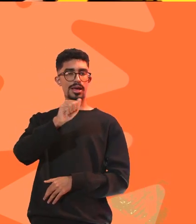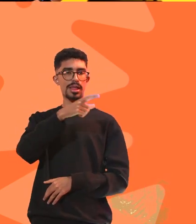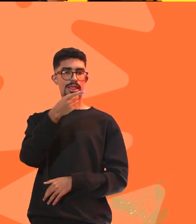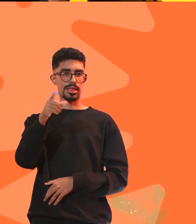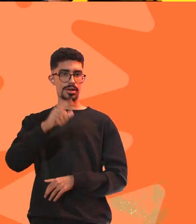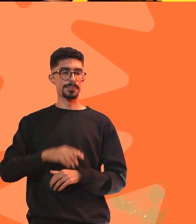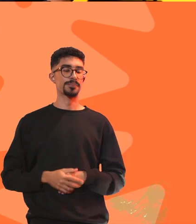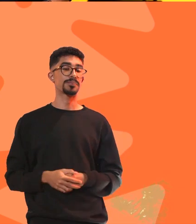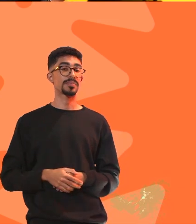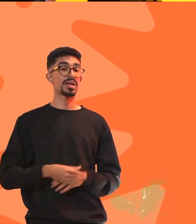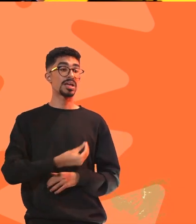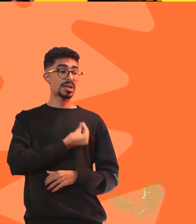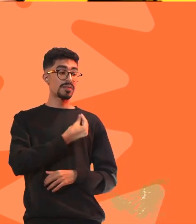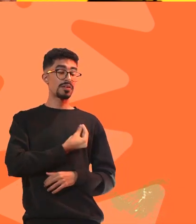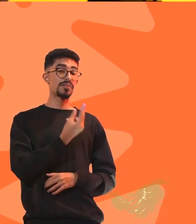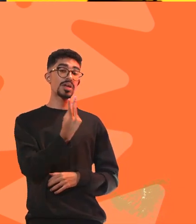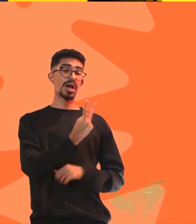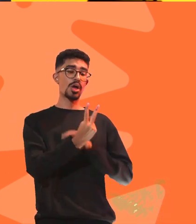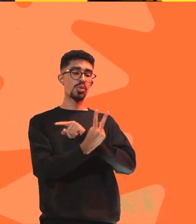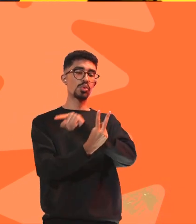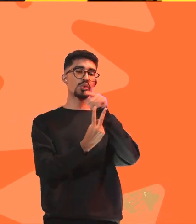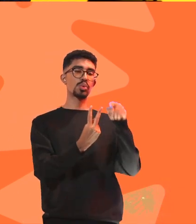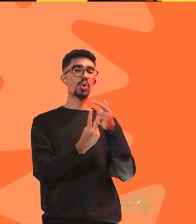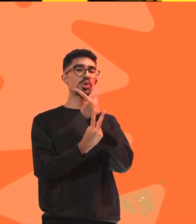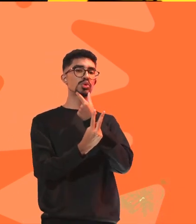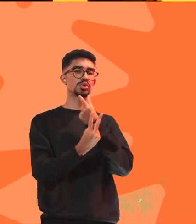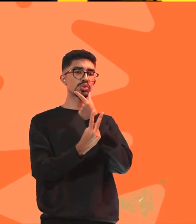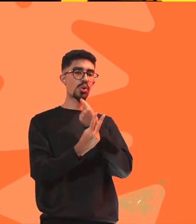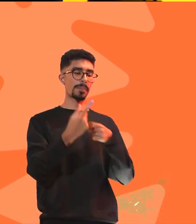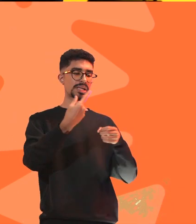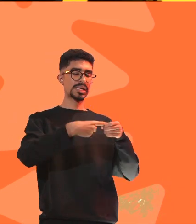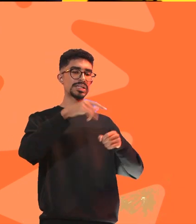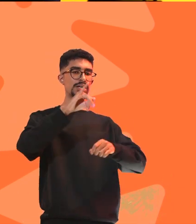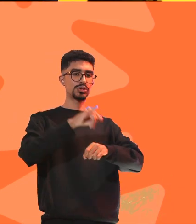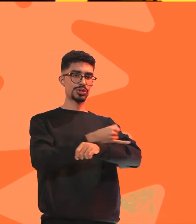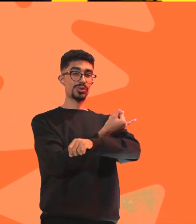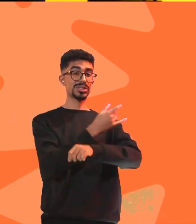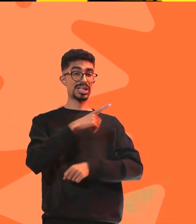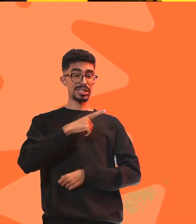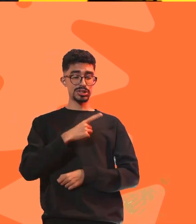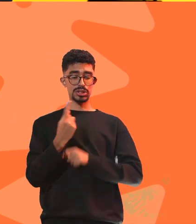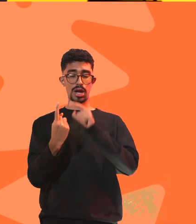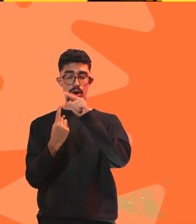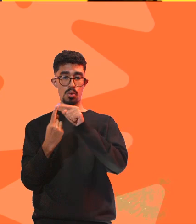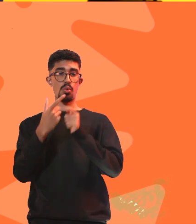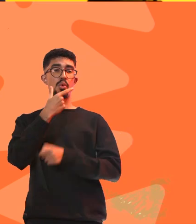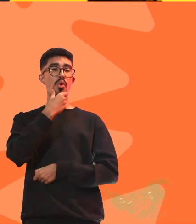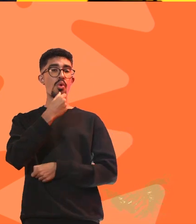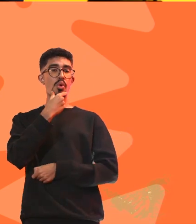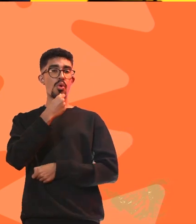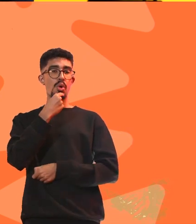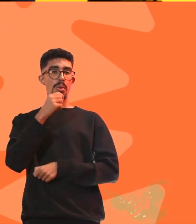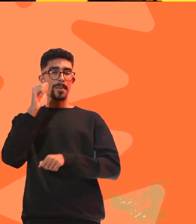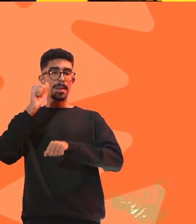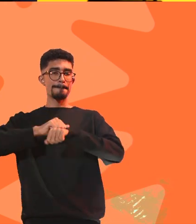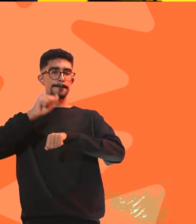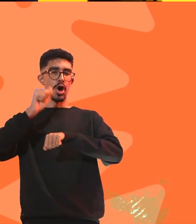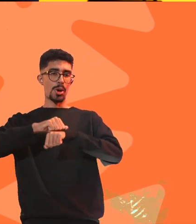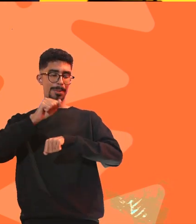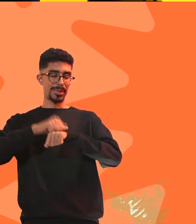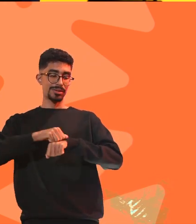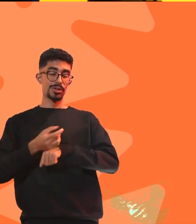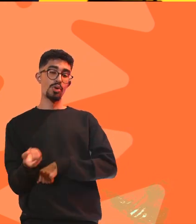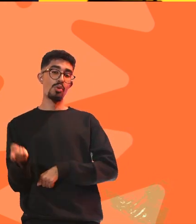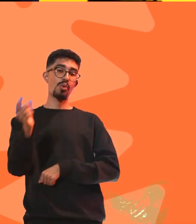era rico e outro pobre. O rico possuía muitas ovelhas e bois, mas o pobre nada tinha, senão uma cordeirinha que havia comprado.